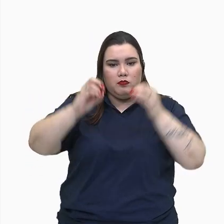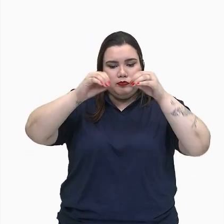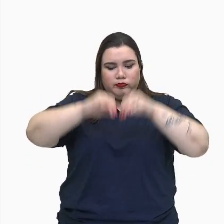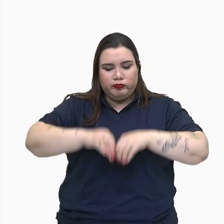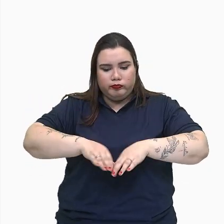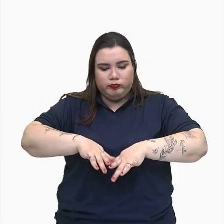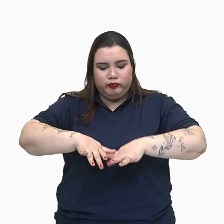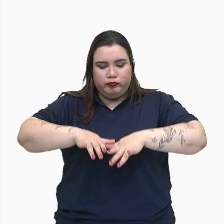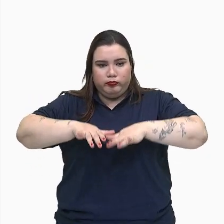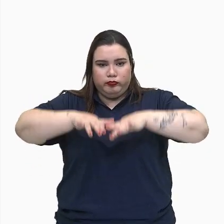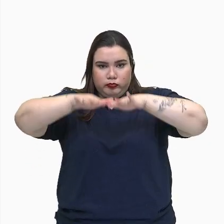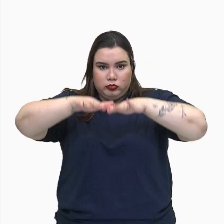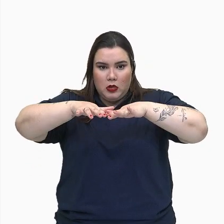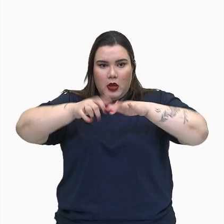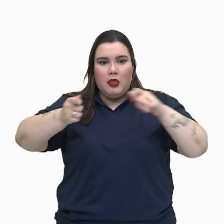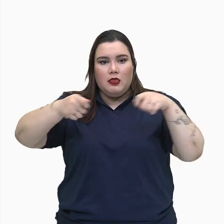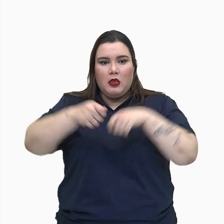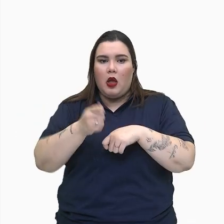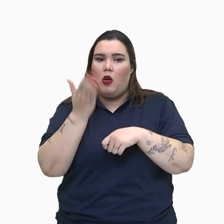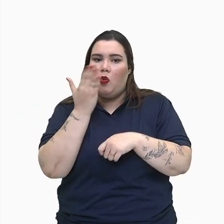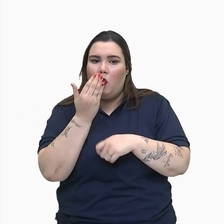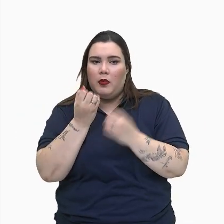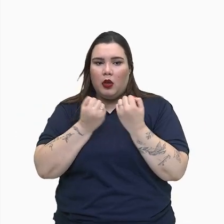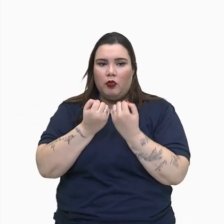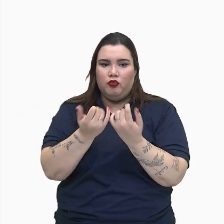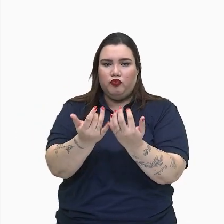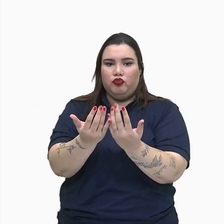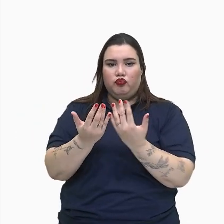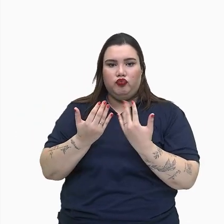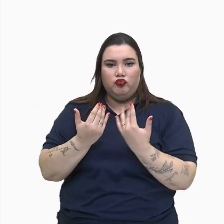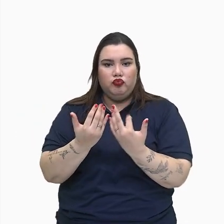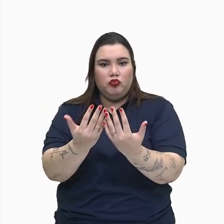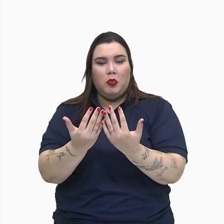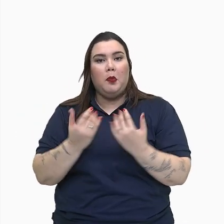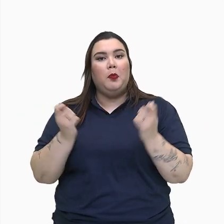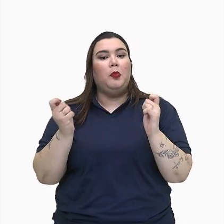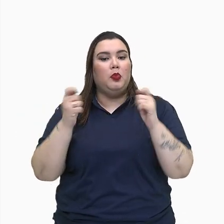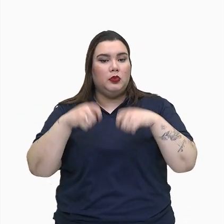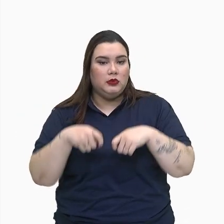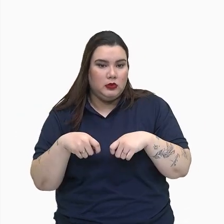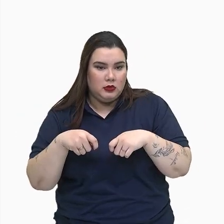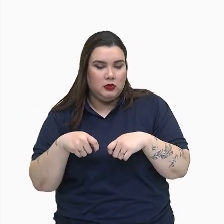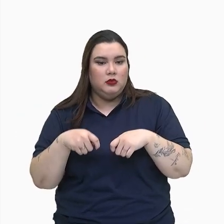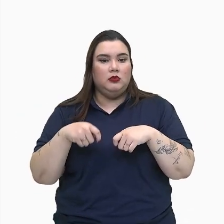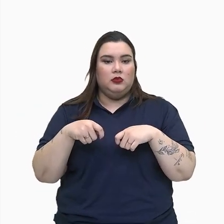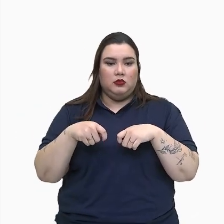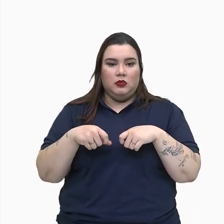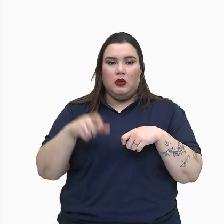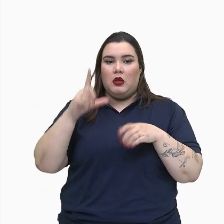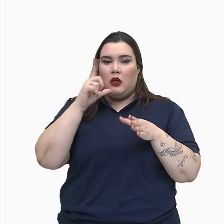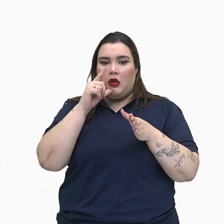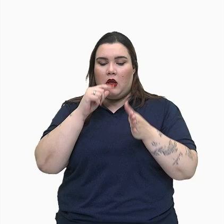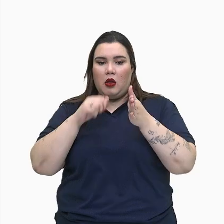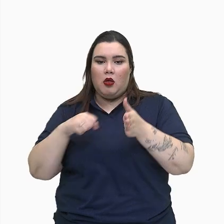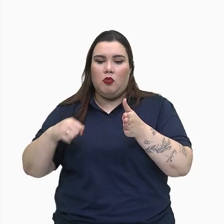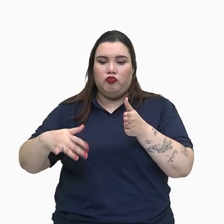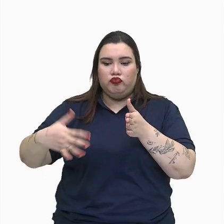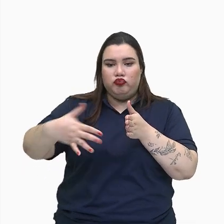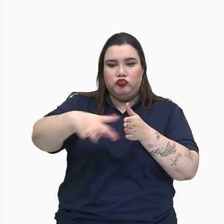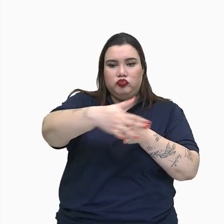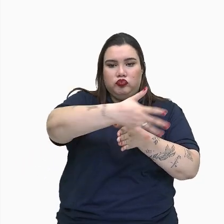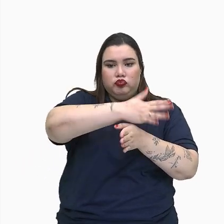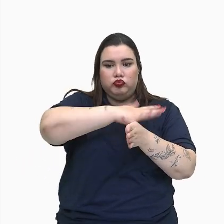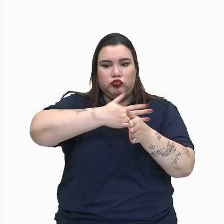garantindo a produção de alimentos, certo? E a água do lago que ladeia ali, então, essas chinampas,